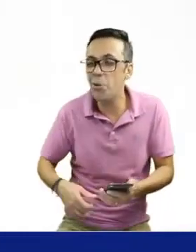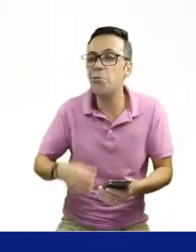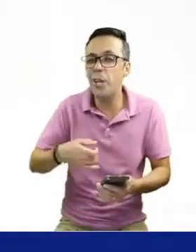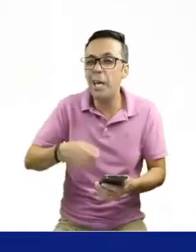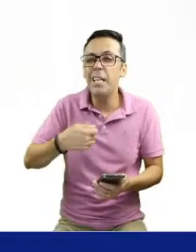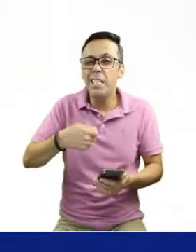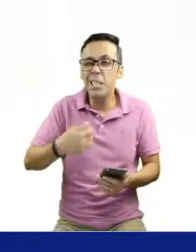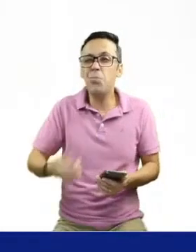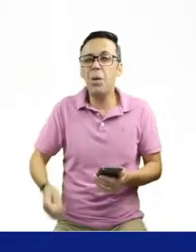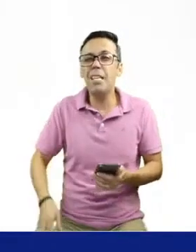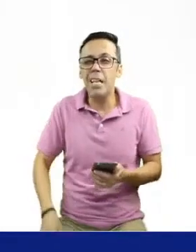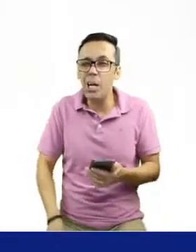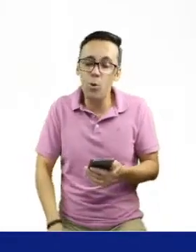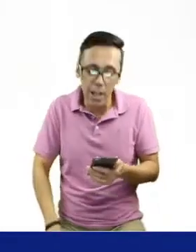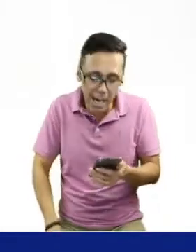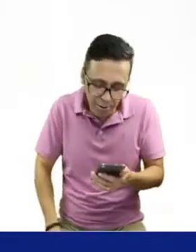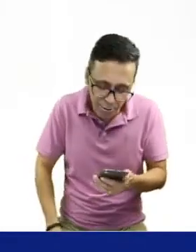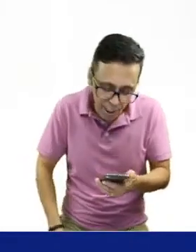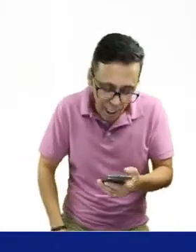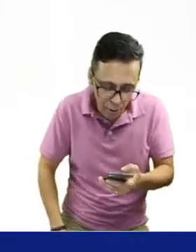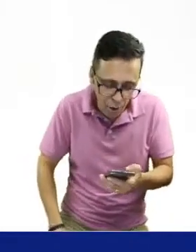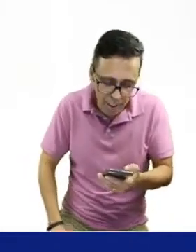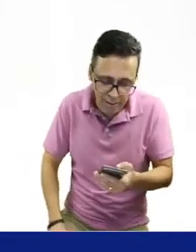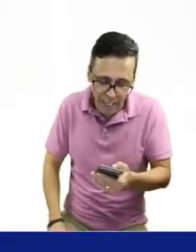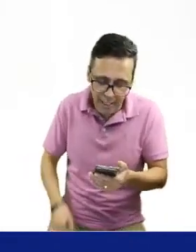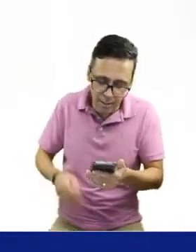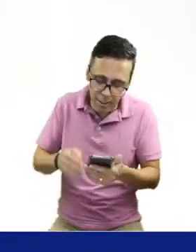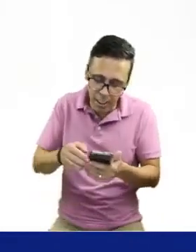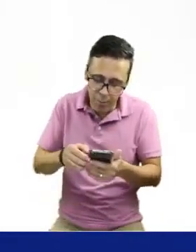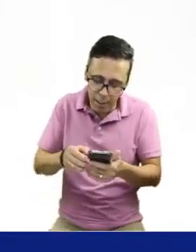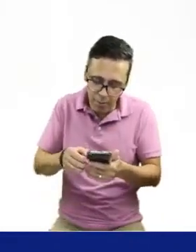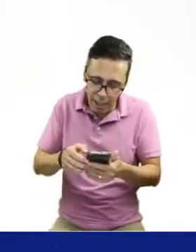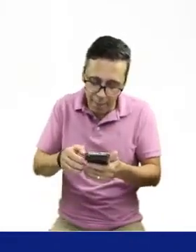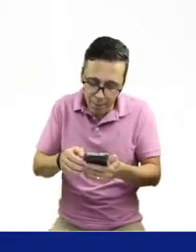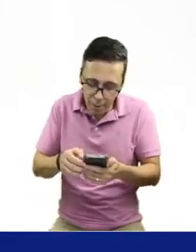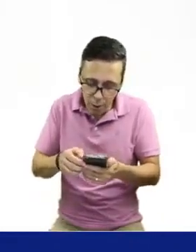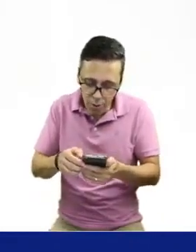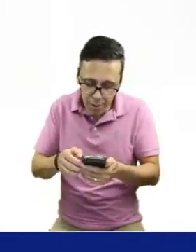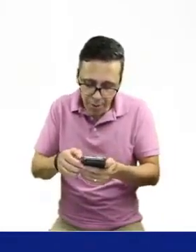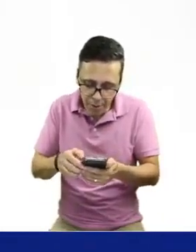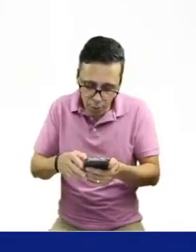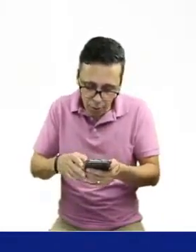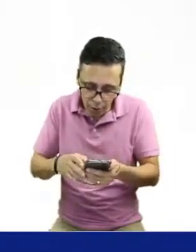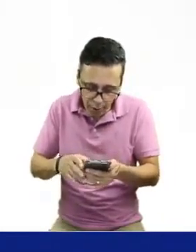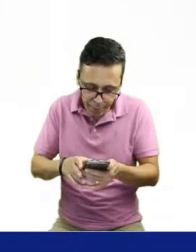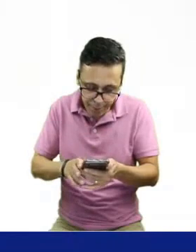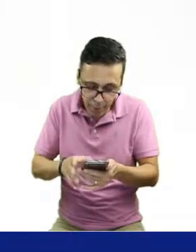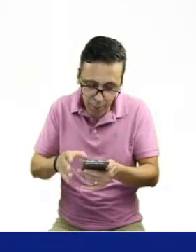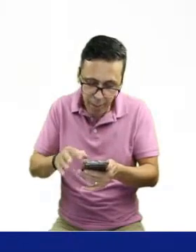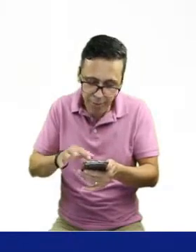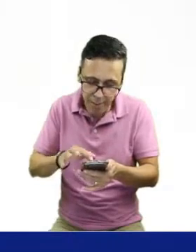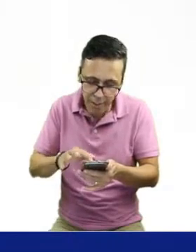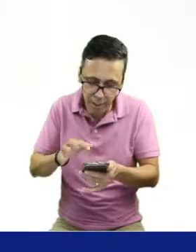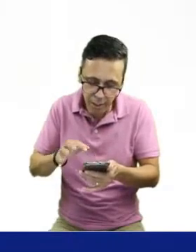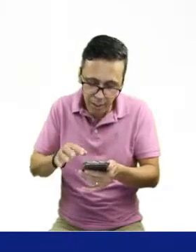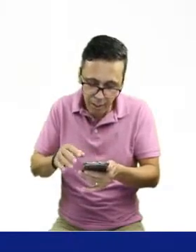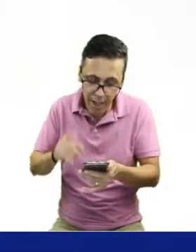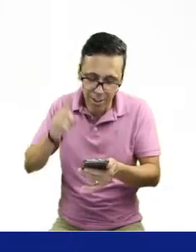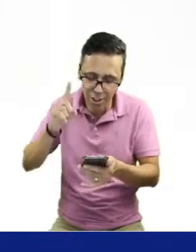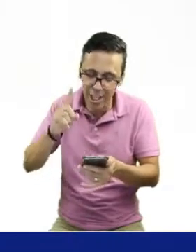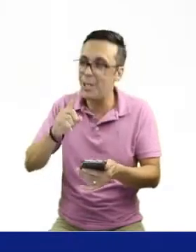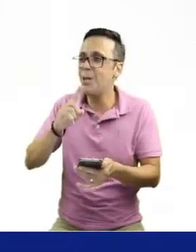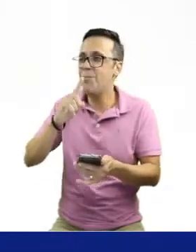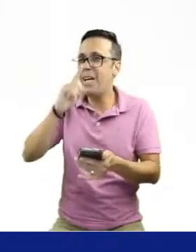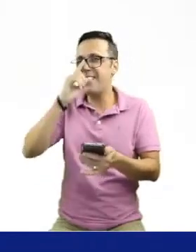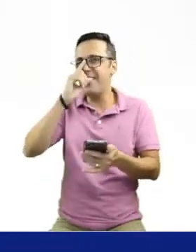Jailson Espetacular no violão toca sax é um cara Espetacular eu não sei fazer isso aqui como é que faz aqui